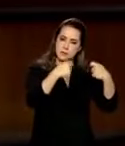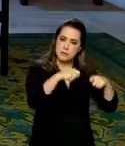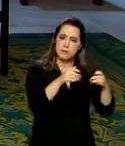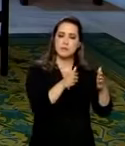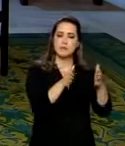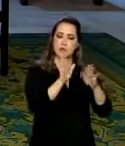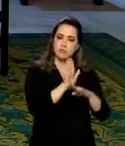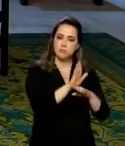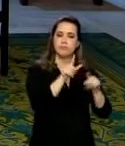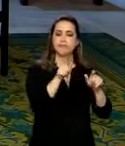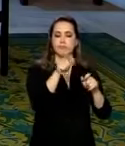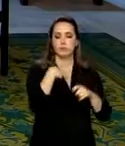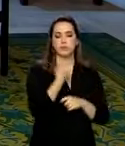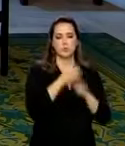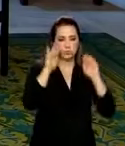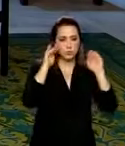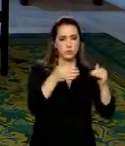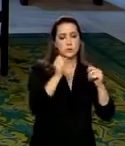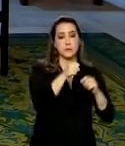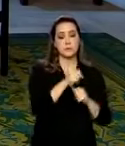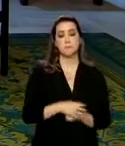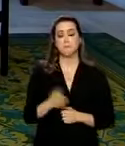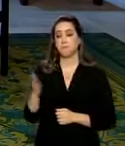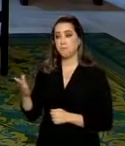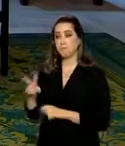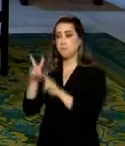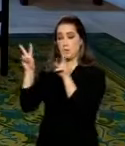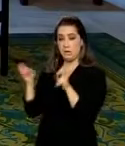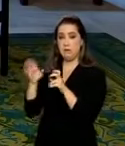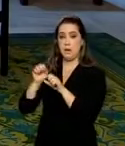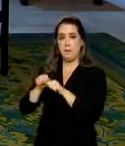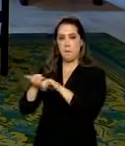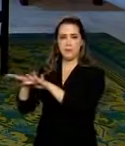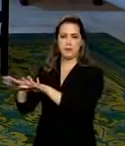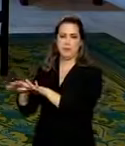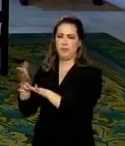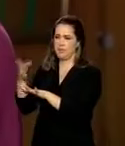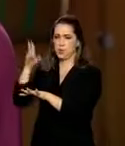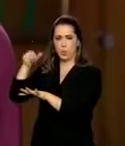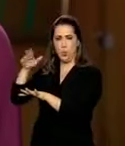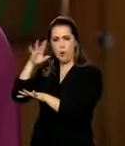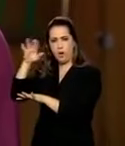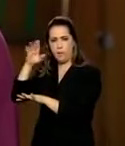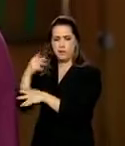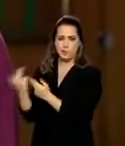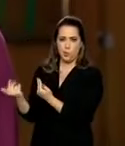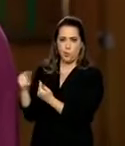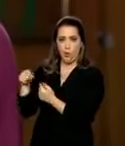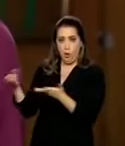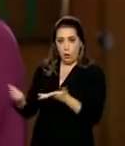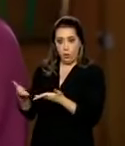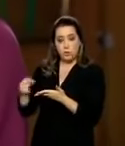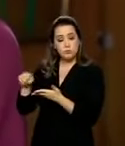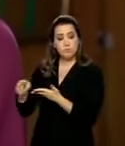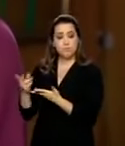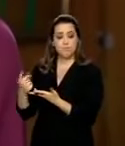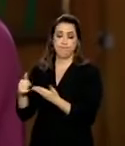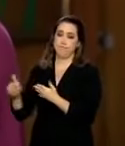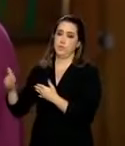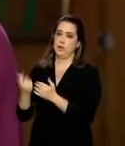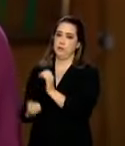Agora, presidente, o senhor falou da pandemia, que eu acredito que o senhor nunca imaginou, acho que o mundo, né, que enfrentaríamos um momento como esse que foi